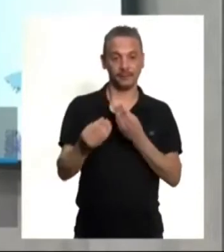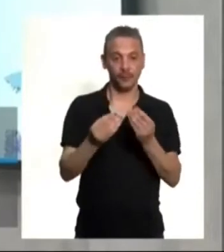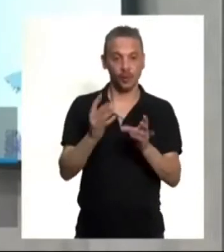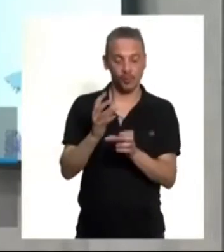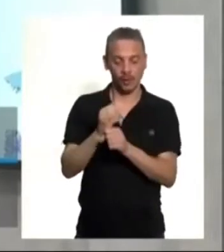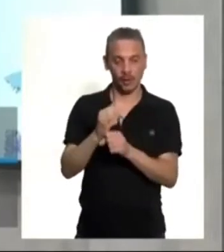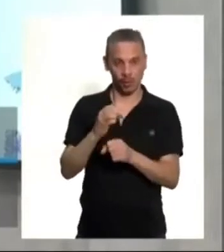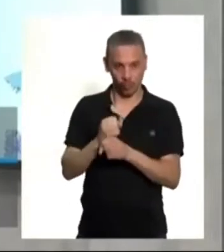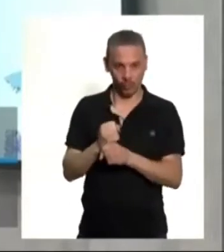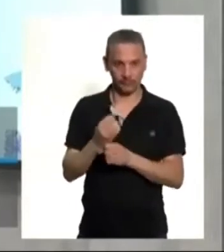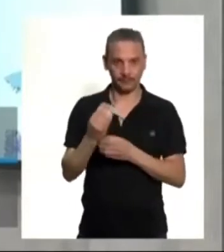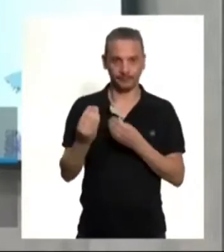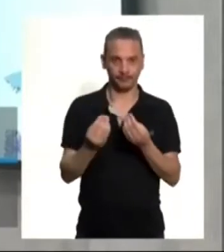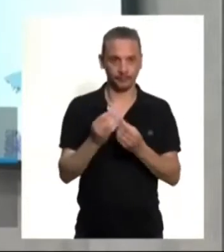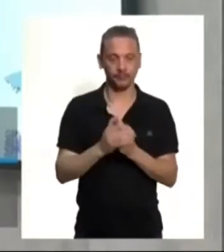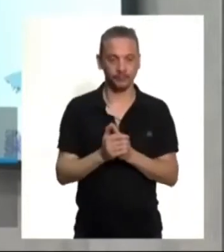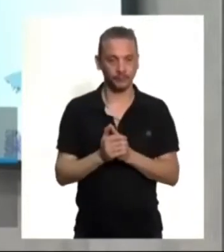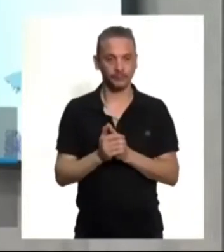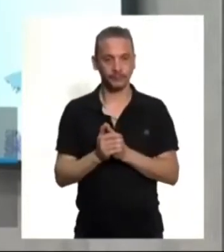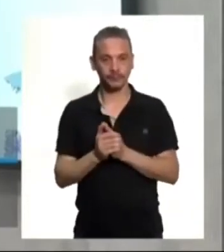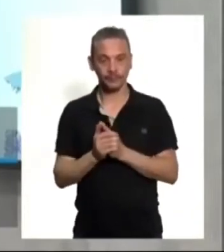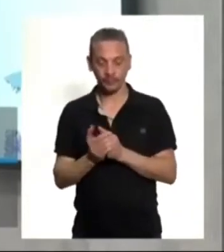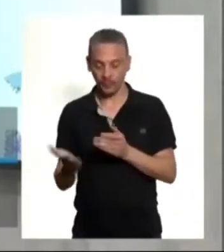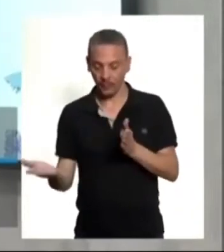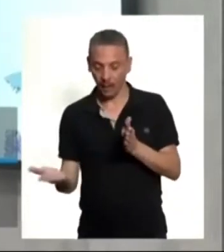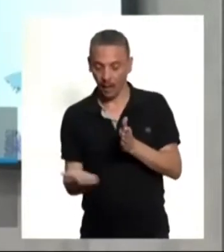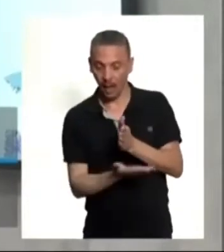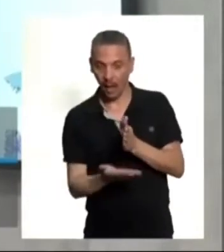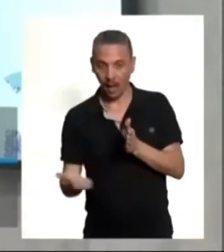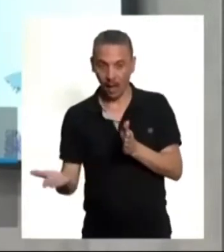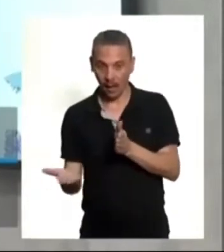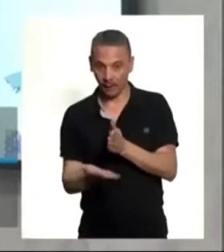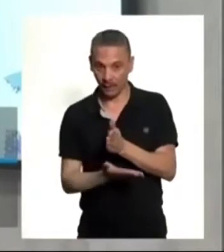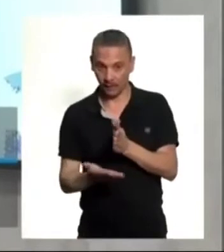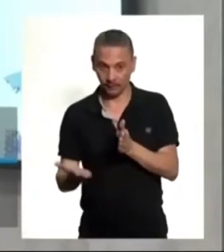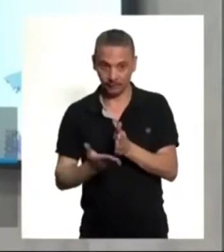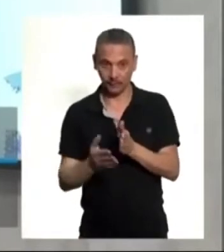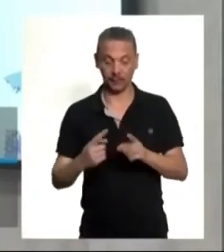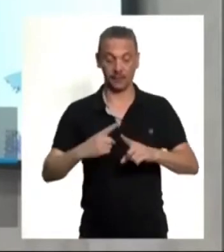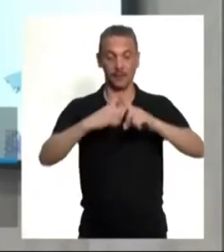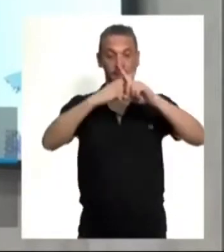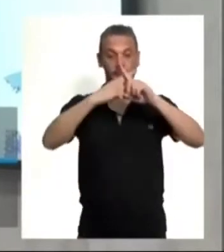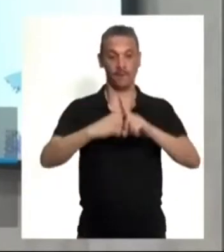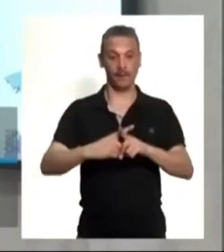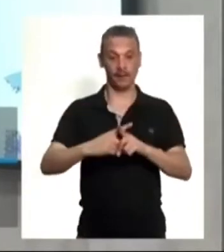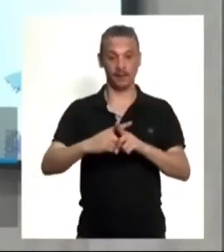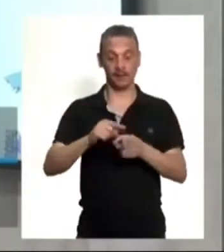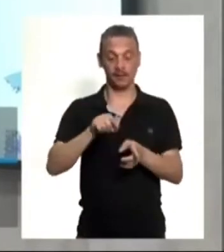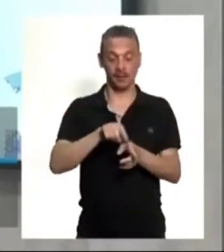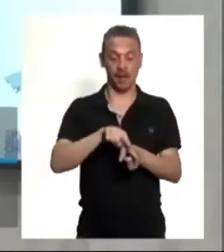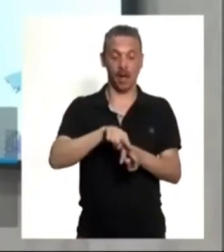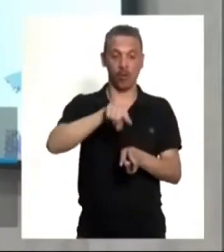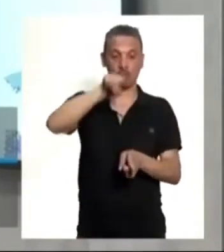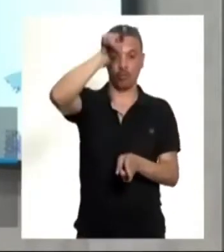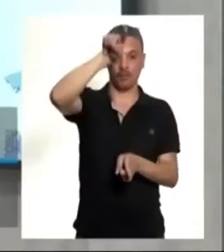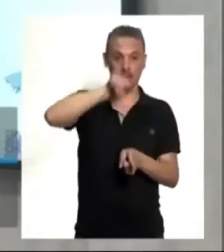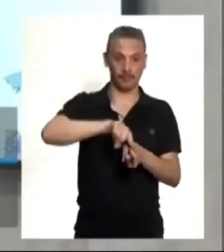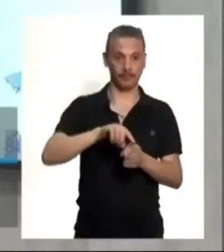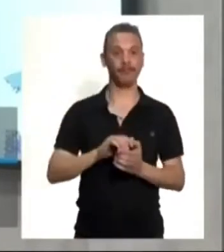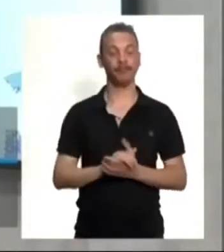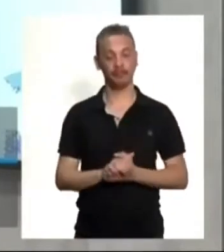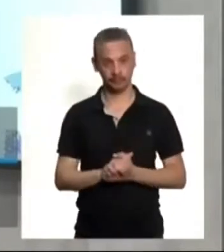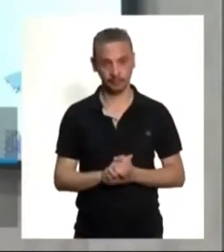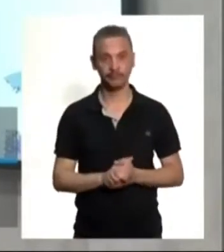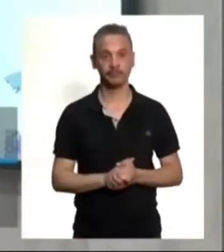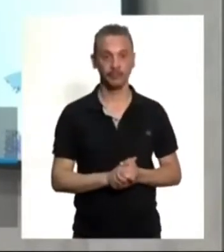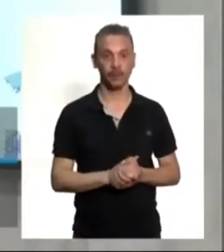calcular o volume. Para calcular o volume, você faz a área da base multiplicado pela altura. Então, sempre